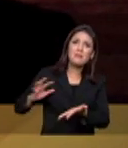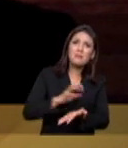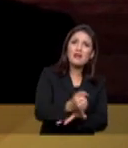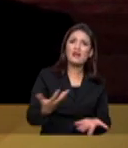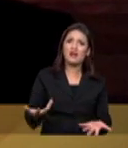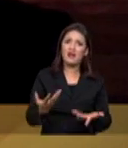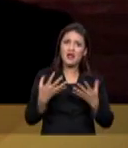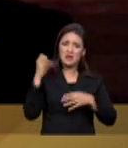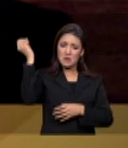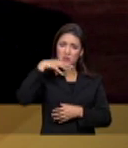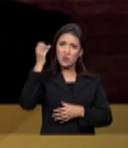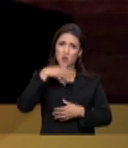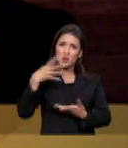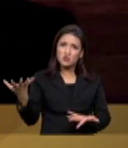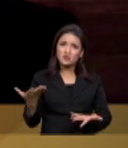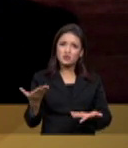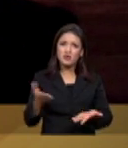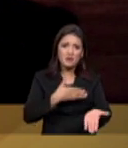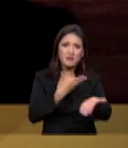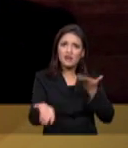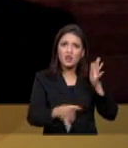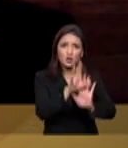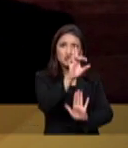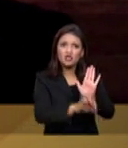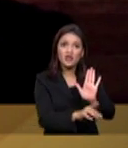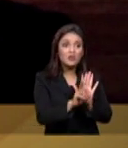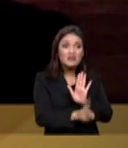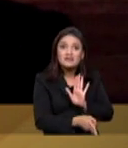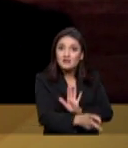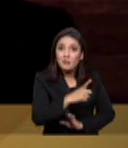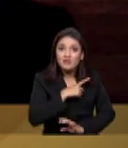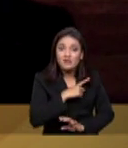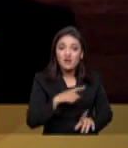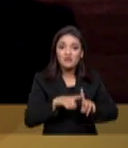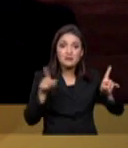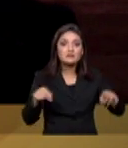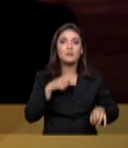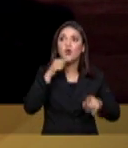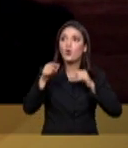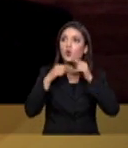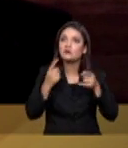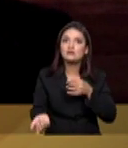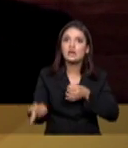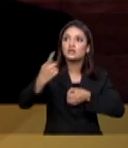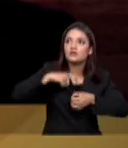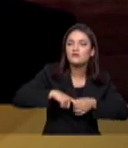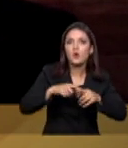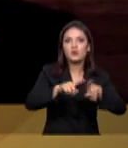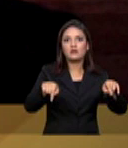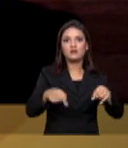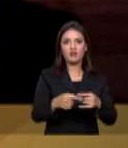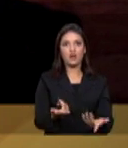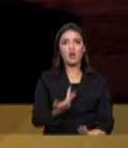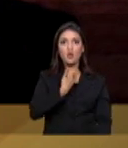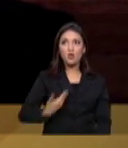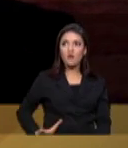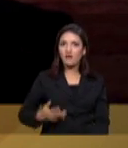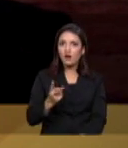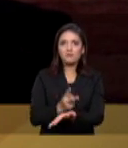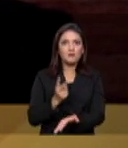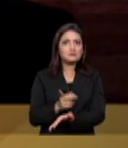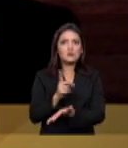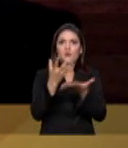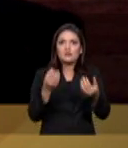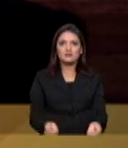do direito que sempre possuíram e foram impedidas e retomar pelo próprio Estado por suas